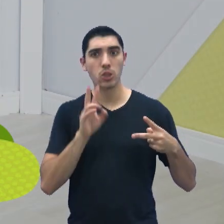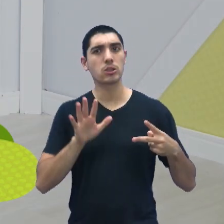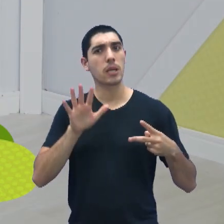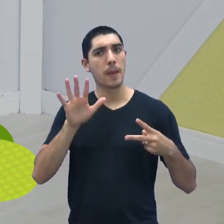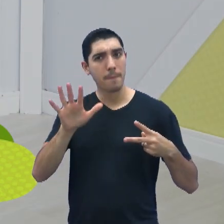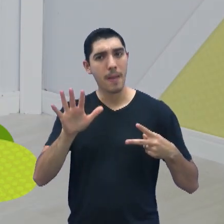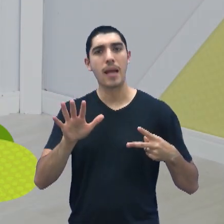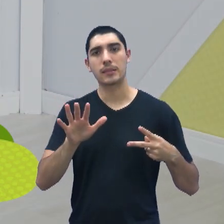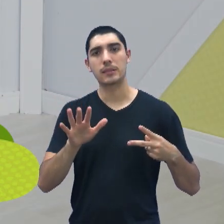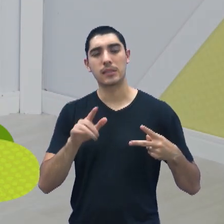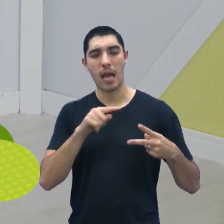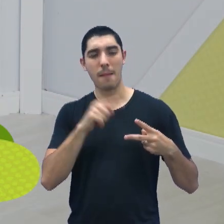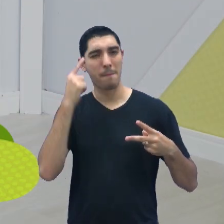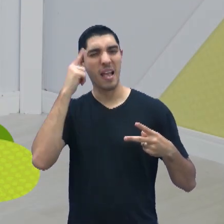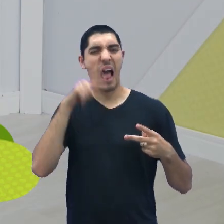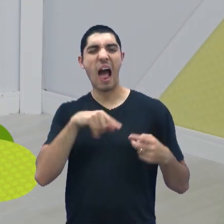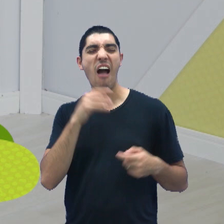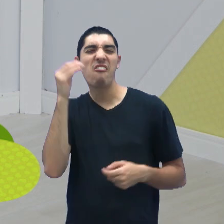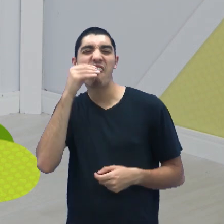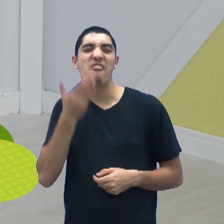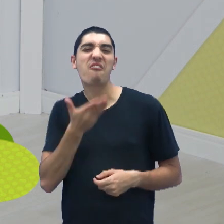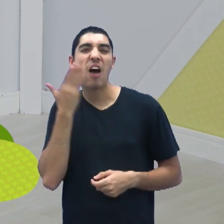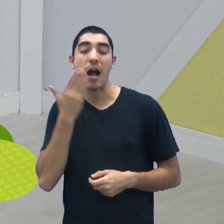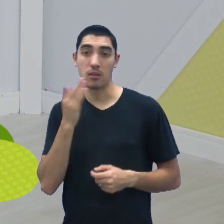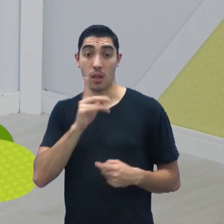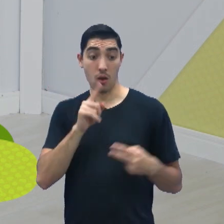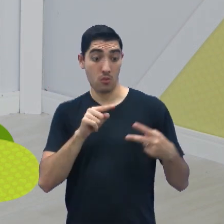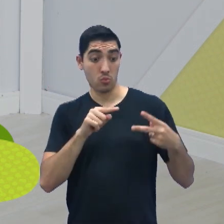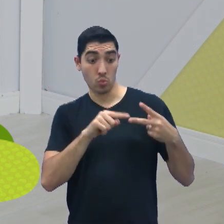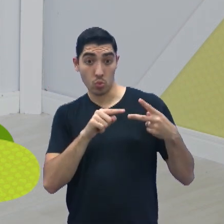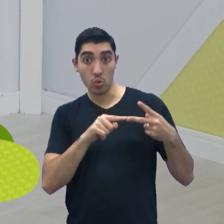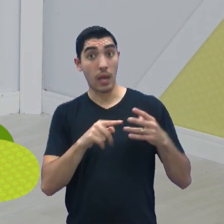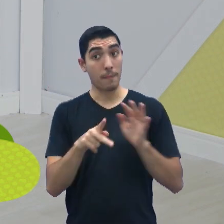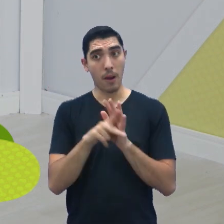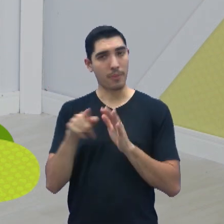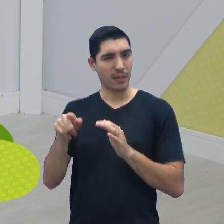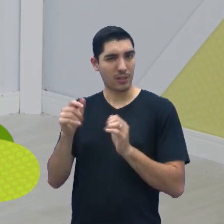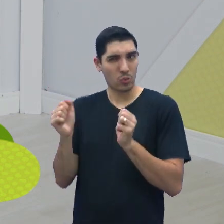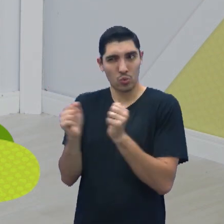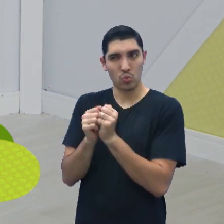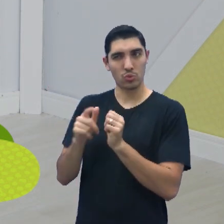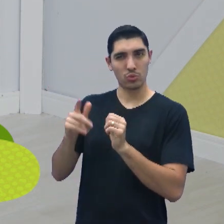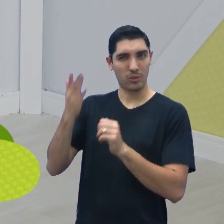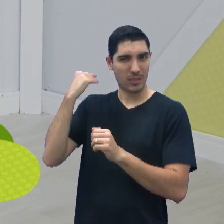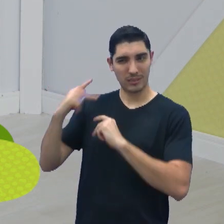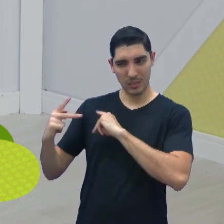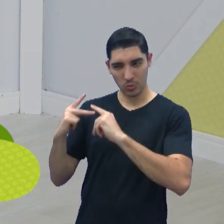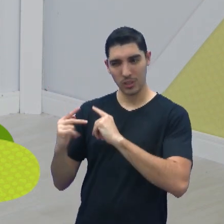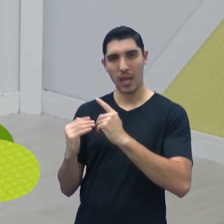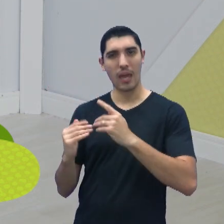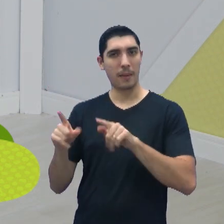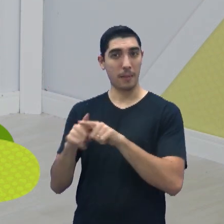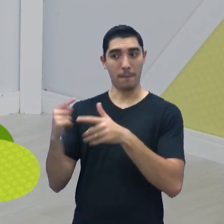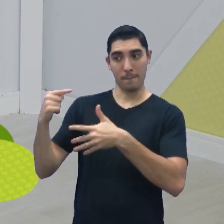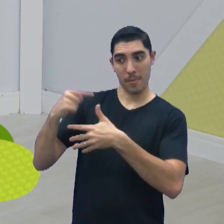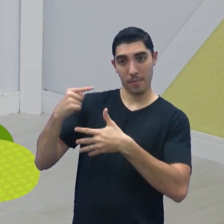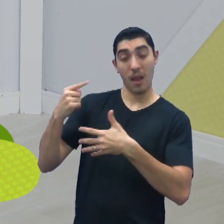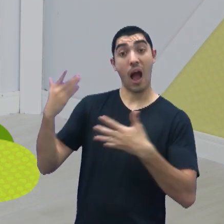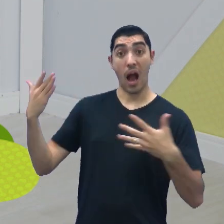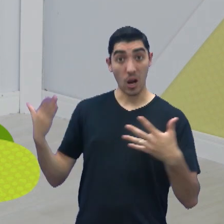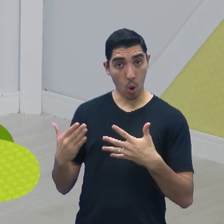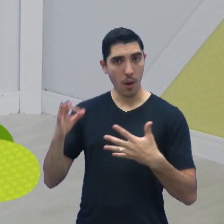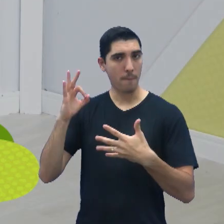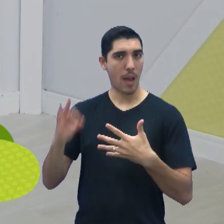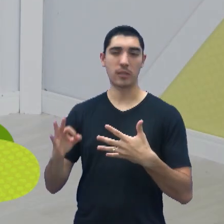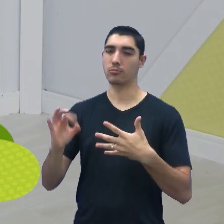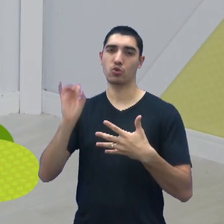duas equipes, como a gente já falou, lideravam aí a competição, só que agora o São José, a gente vai ver já já, o São José agora é líder isolado dentro desse